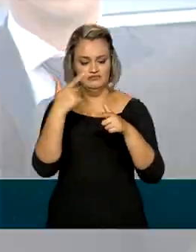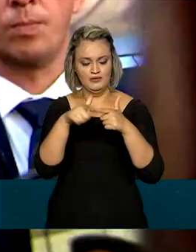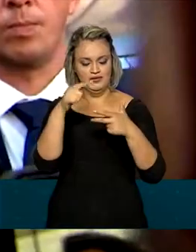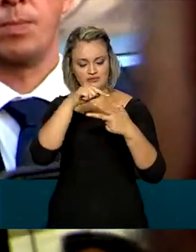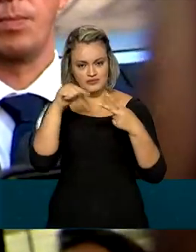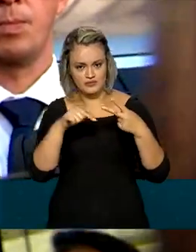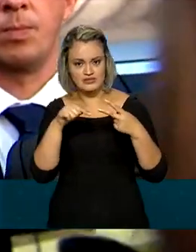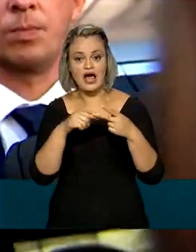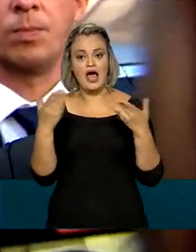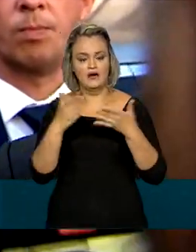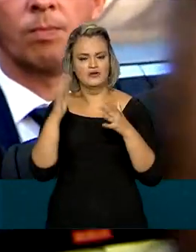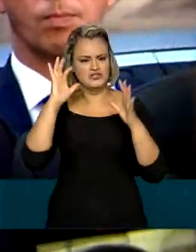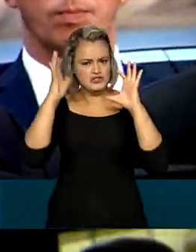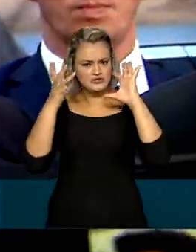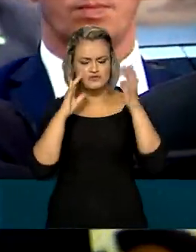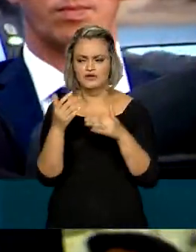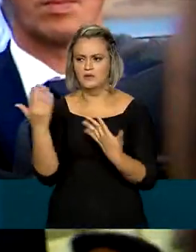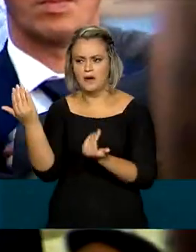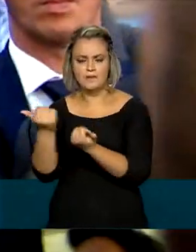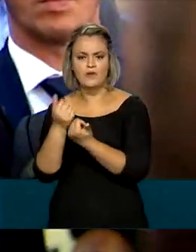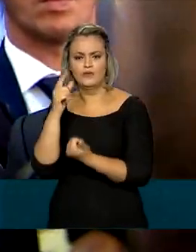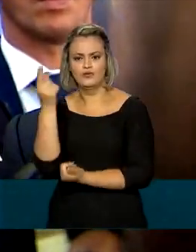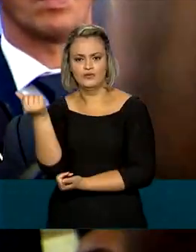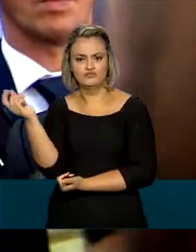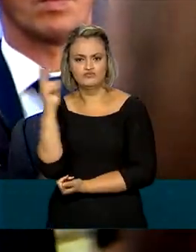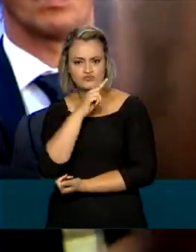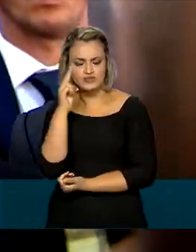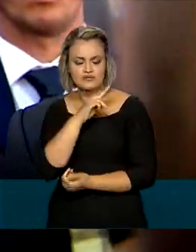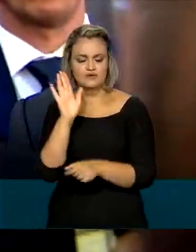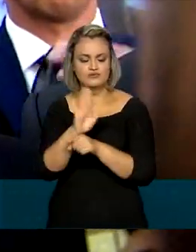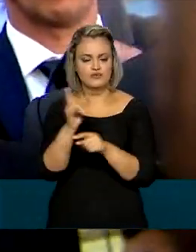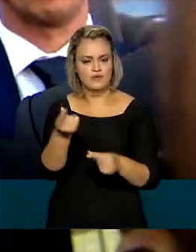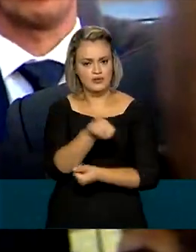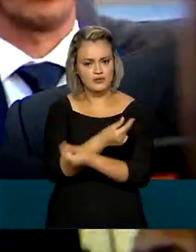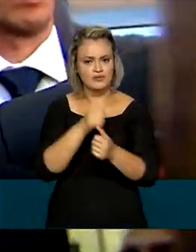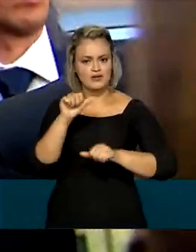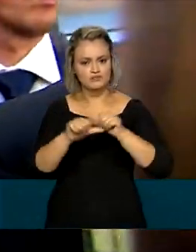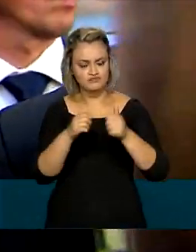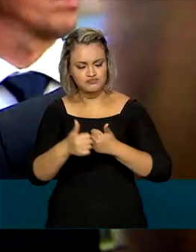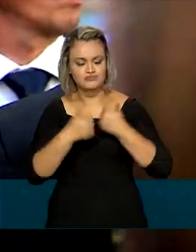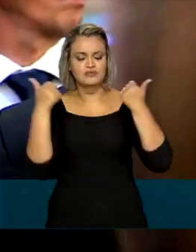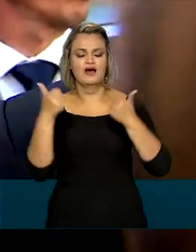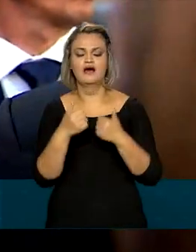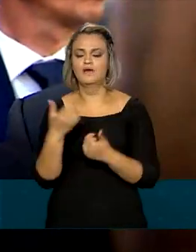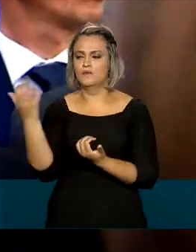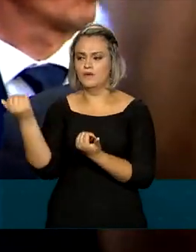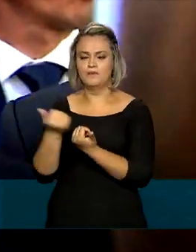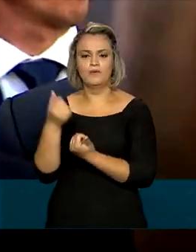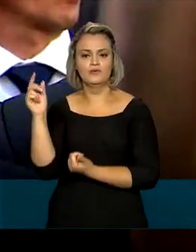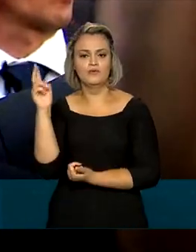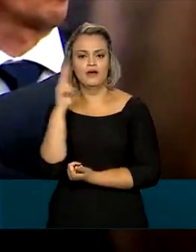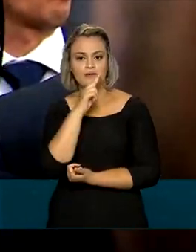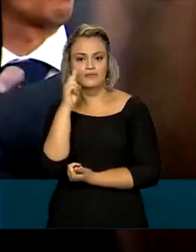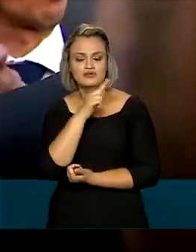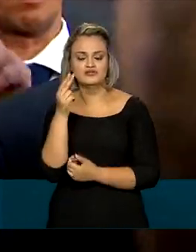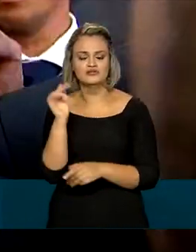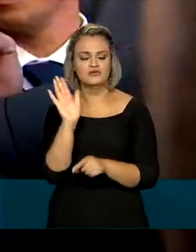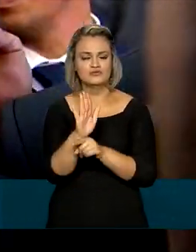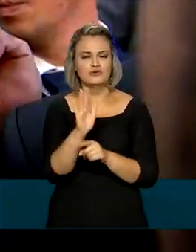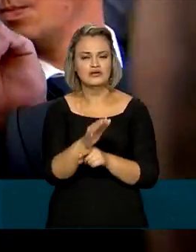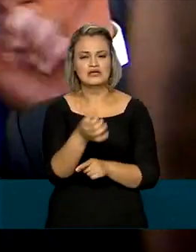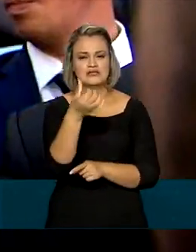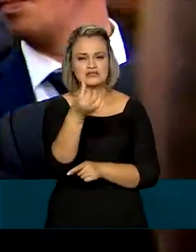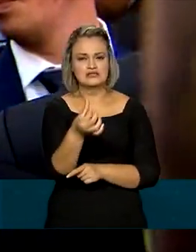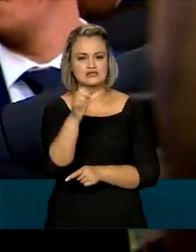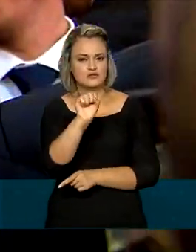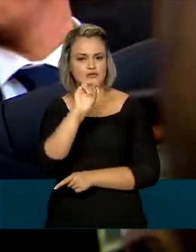Pronamp, no auxílio emergencial que mudou a economia também. No auxílio emergencial, atendendo aí 68